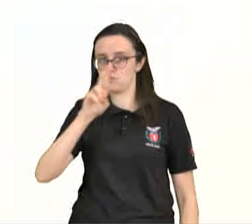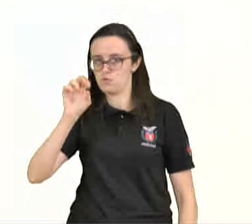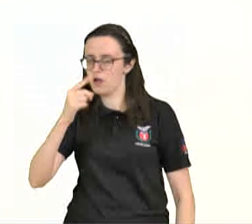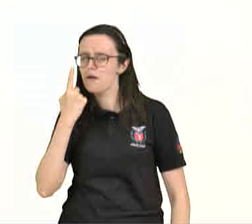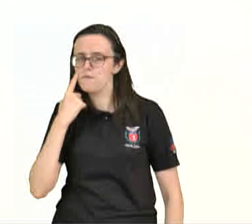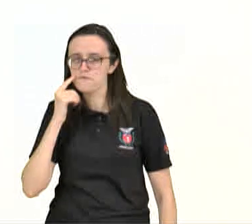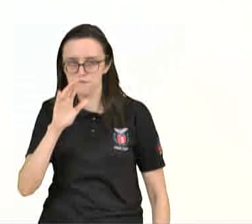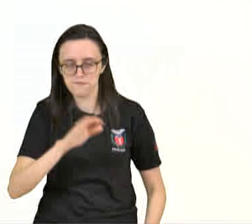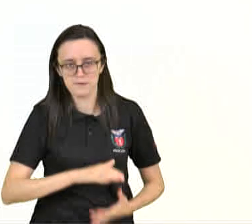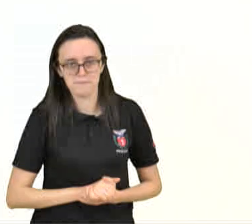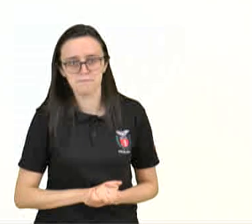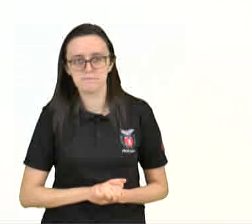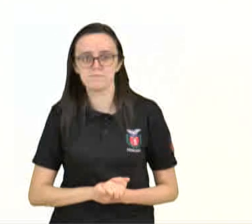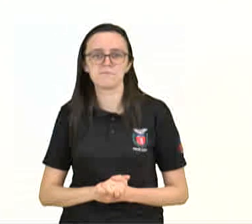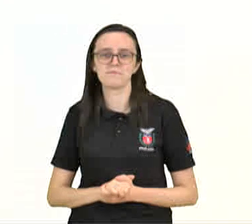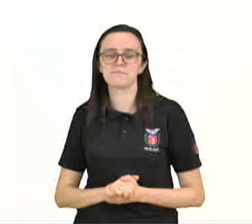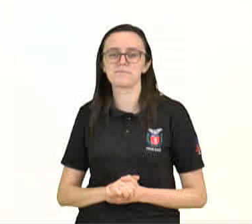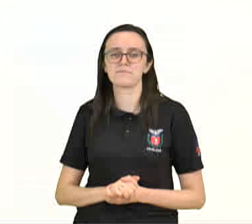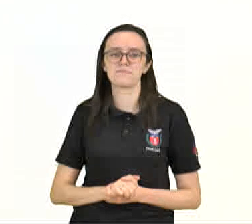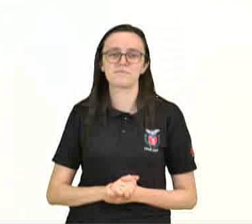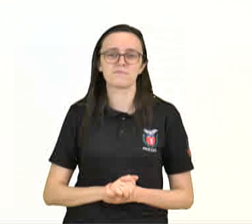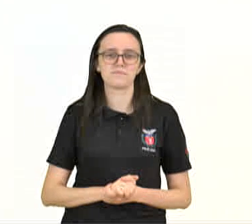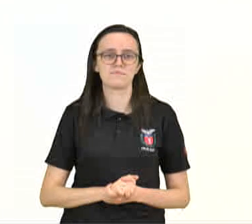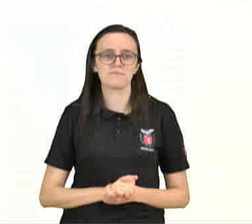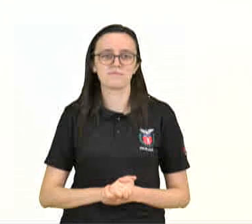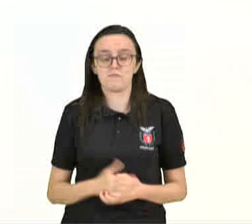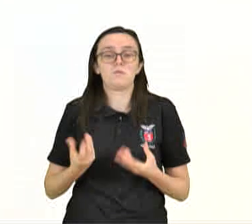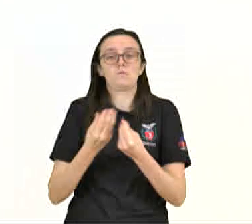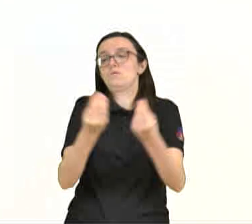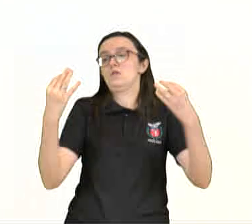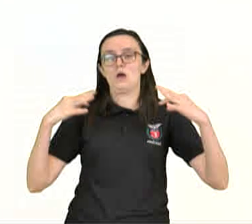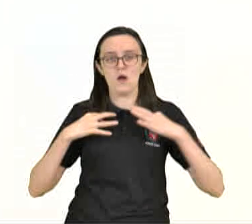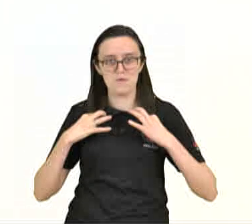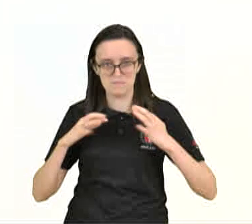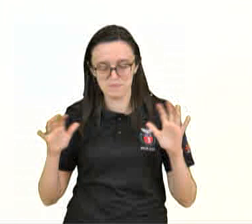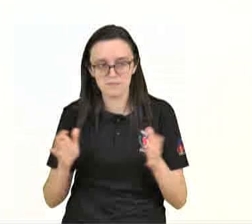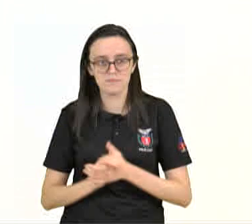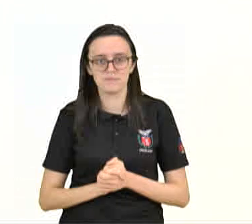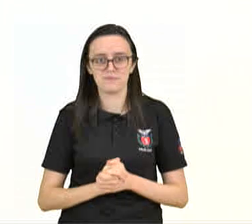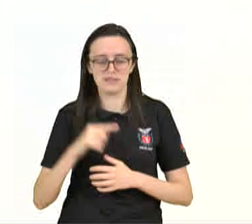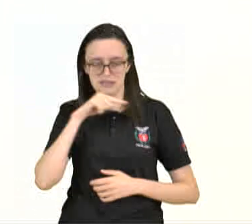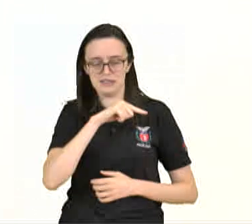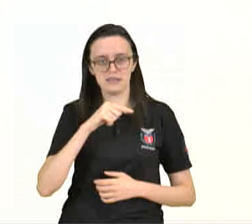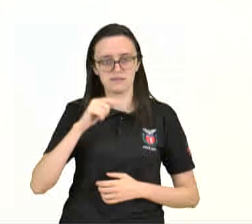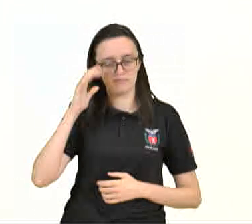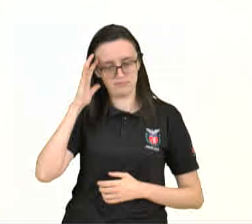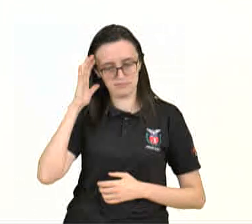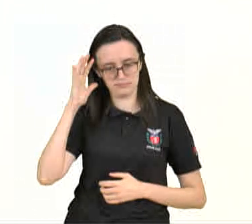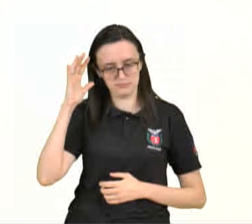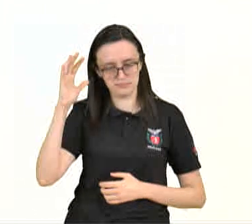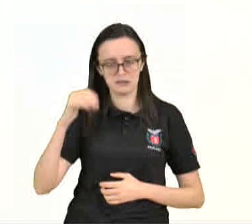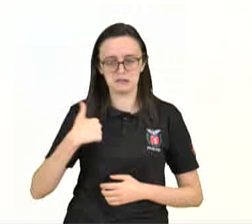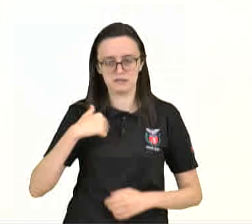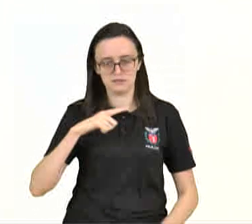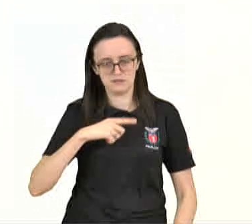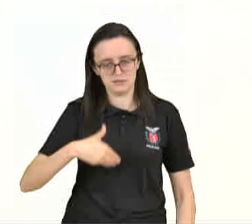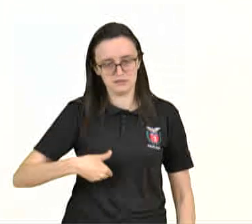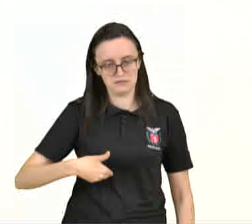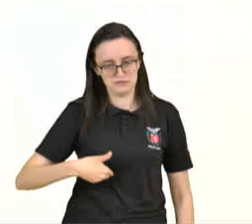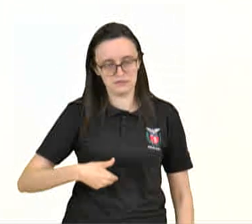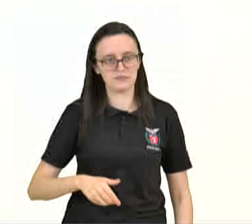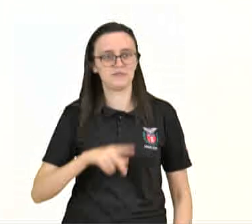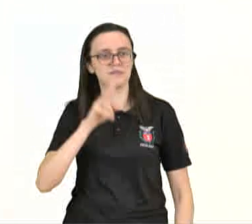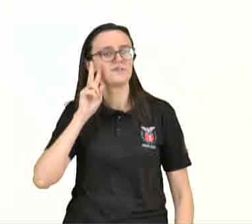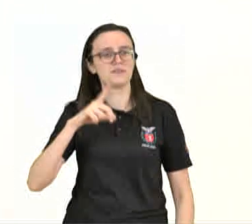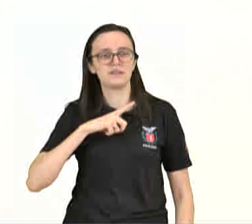vez? Então, ele diz lá, tá cheio de roupa e ele fala. Fala não, né? Ele pensa. tenho frio. Aí